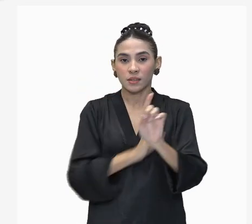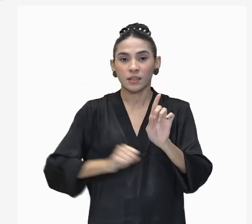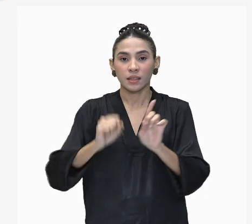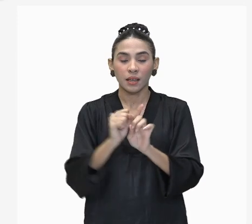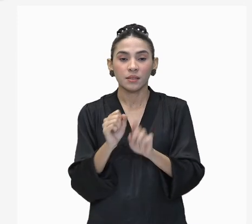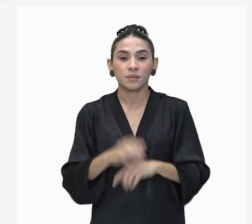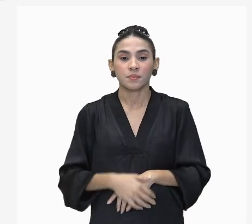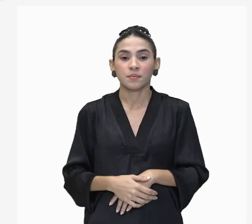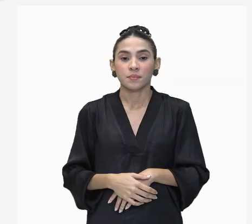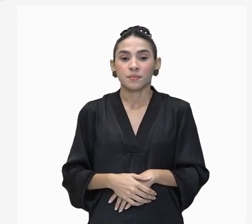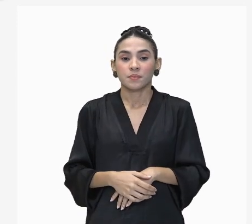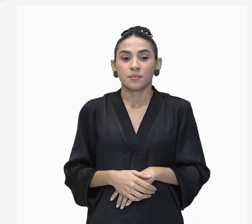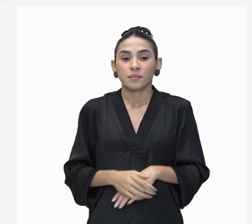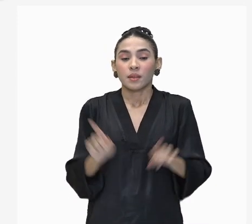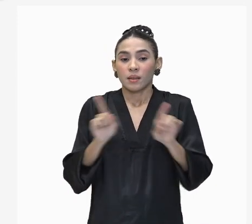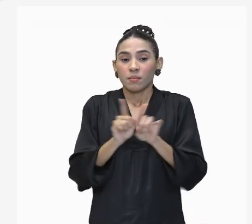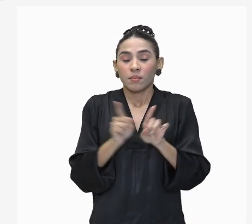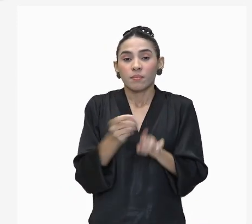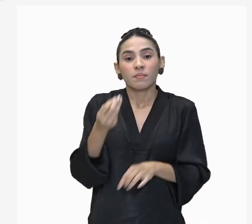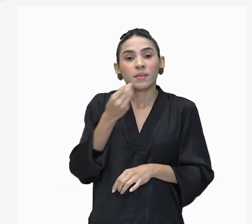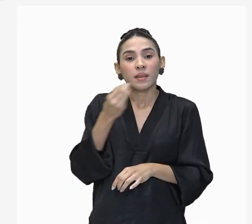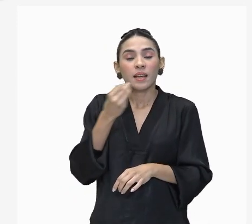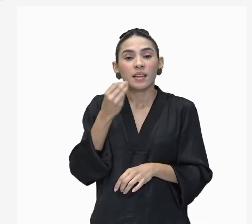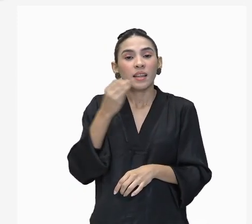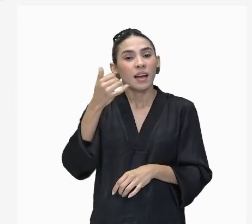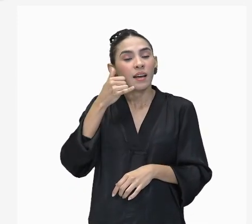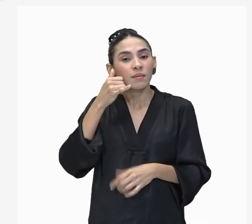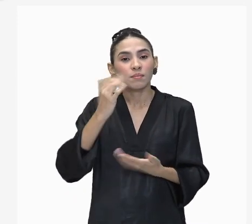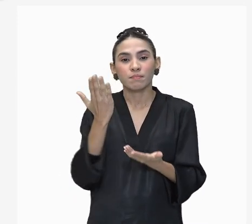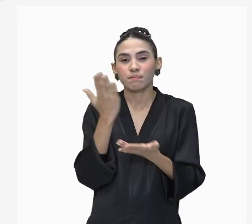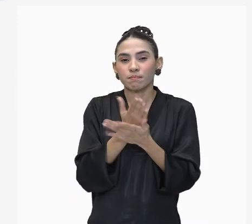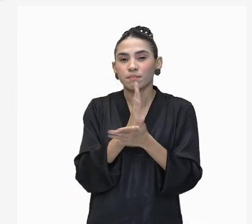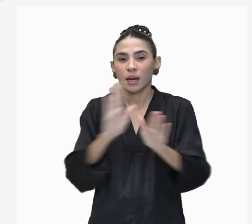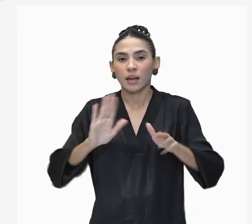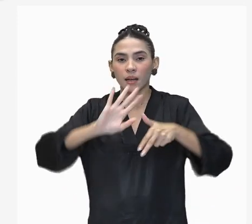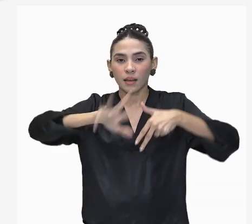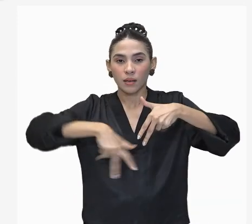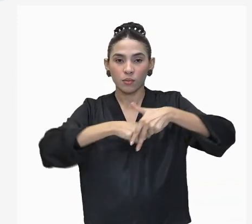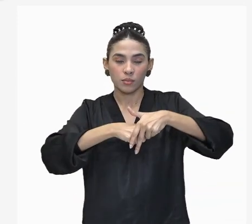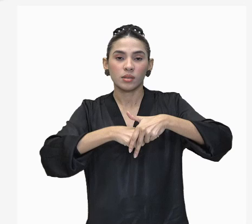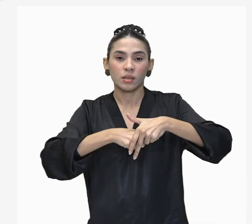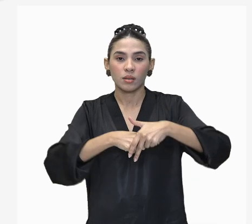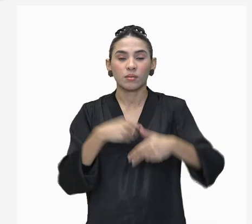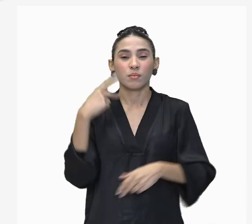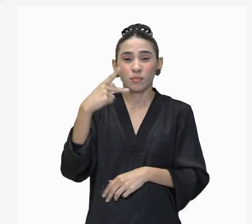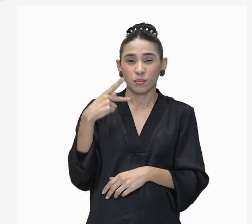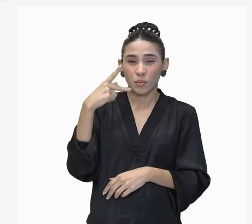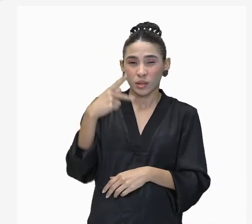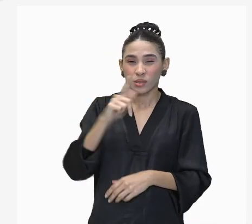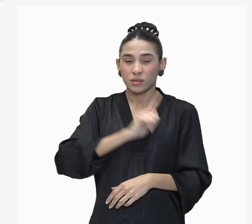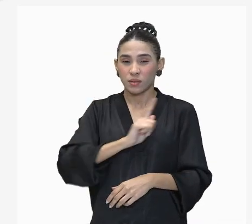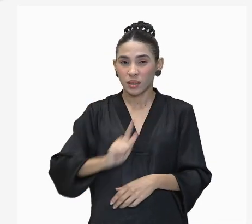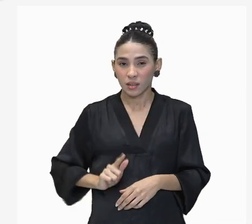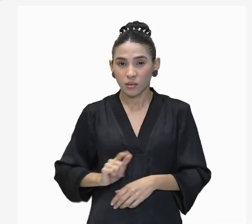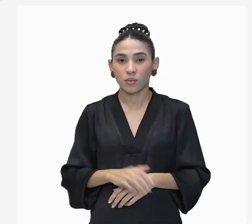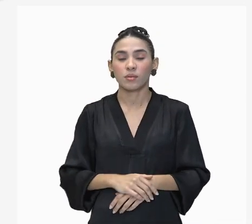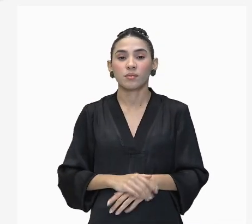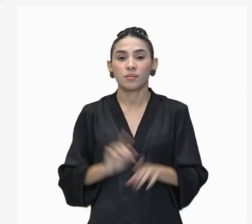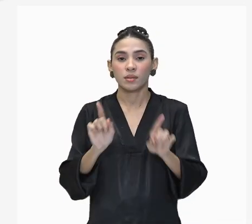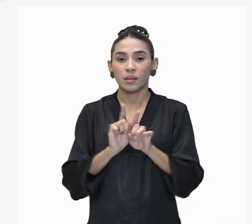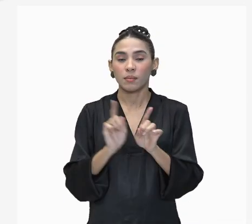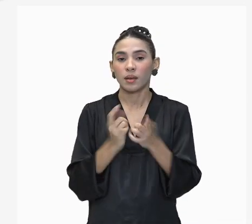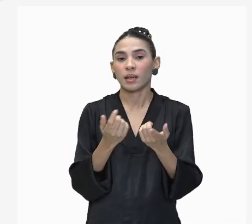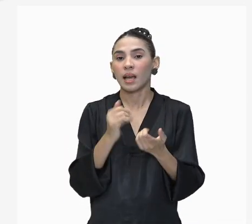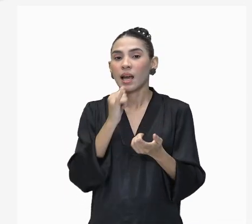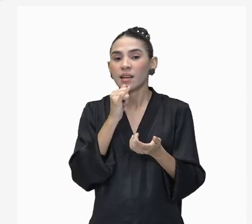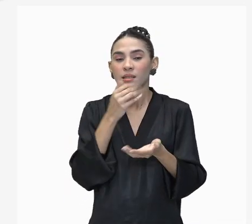e também tentar acabar com a corrupção, presente justamente por conta das políticas dos governadores, da troca de